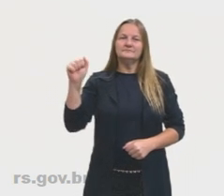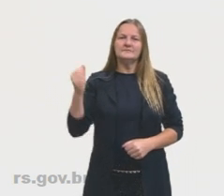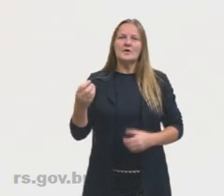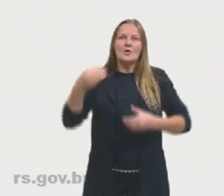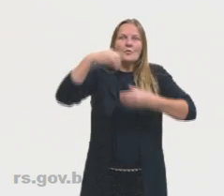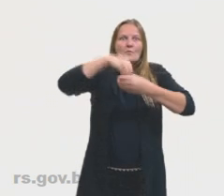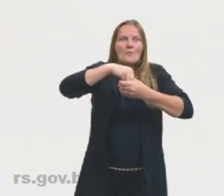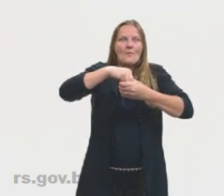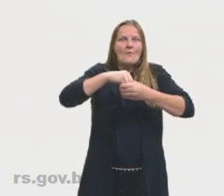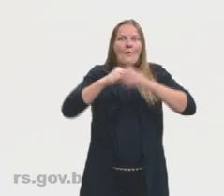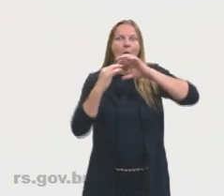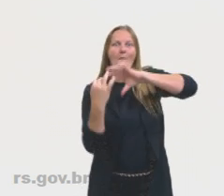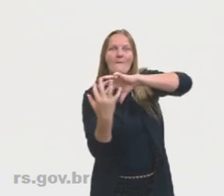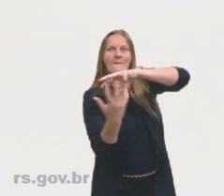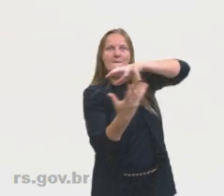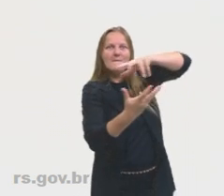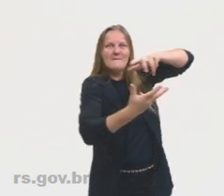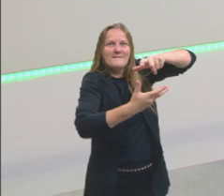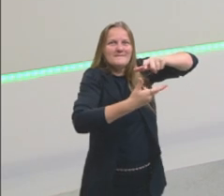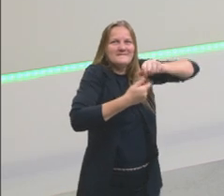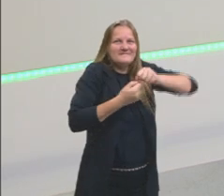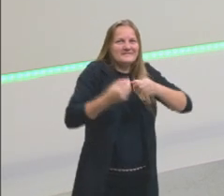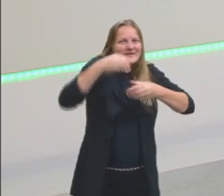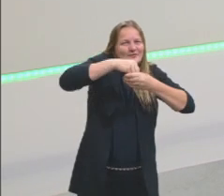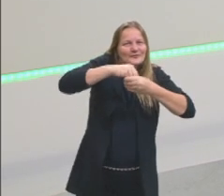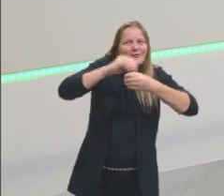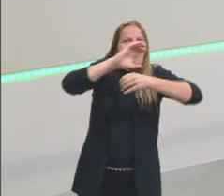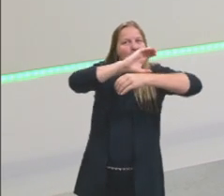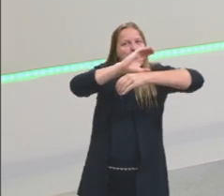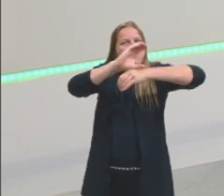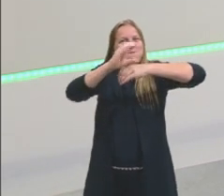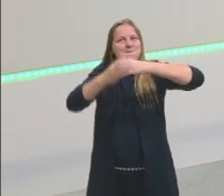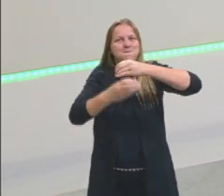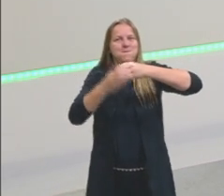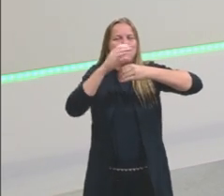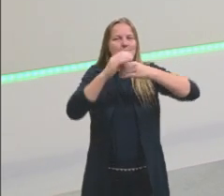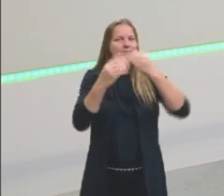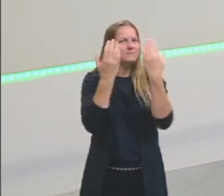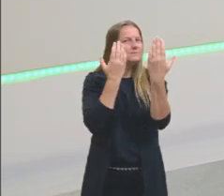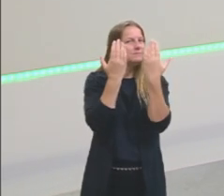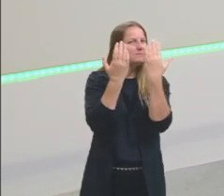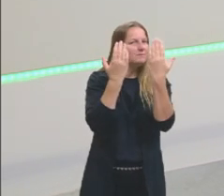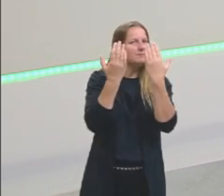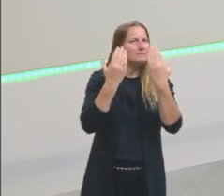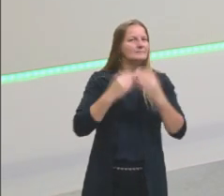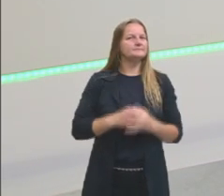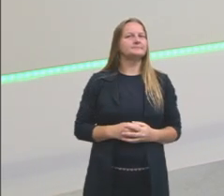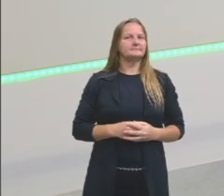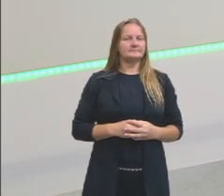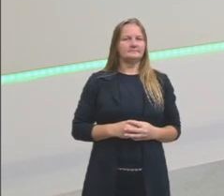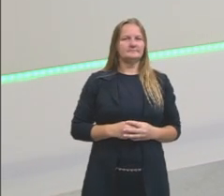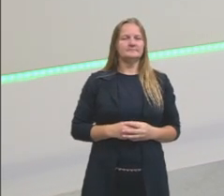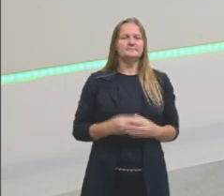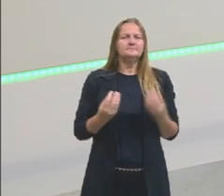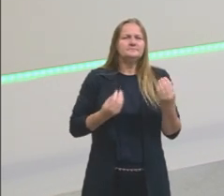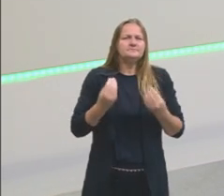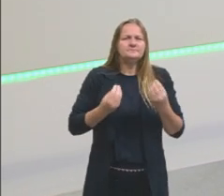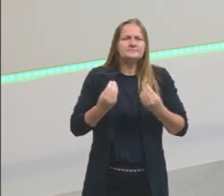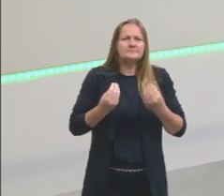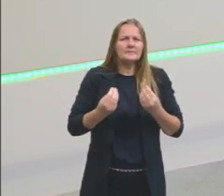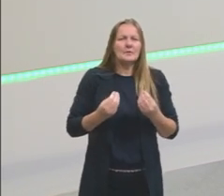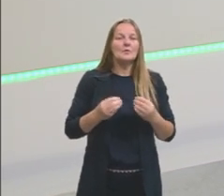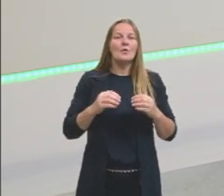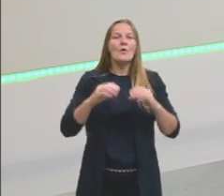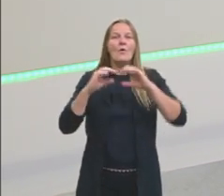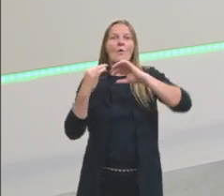do nosso planeta e a crosta né Vamos fazer uma analogia um pouco grosseira até para a gente entender o nosso